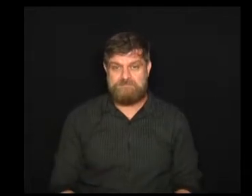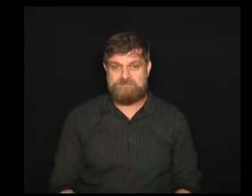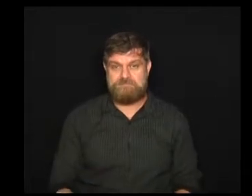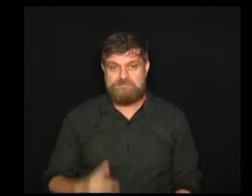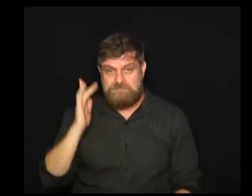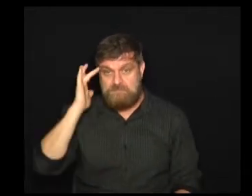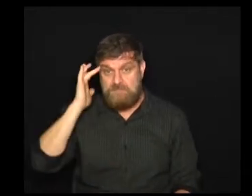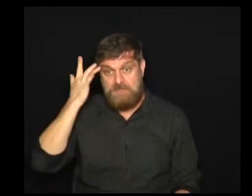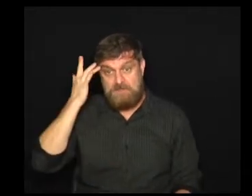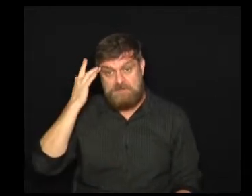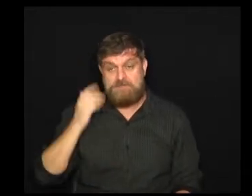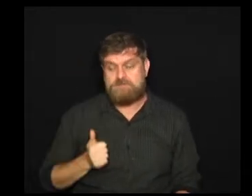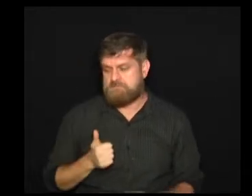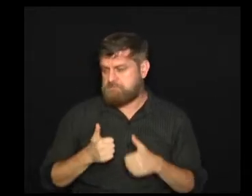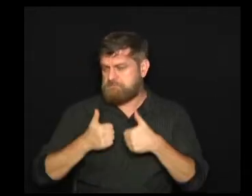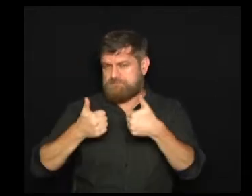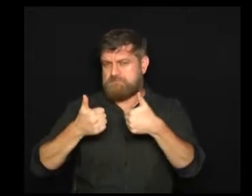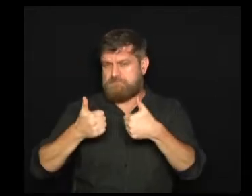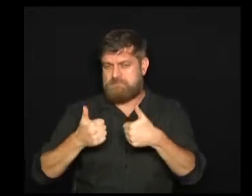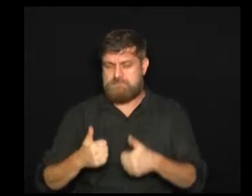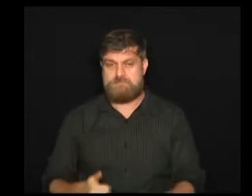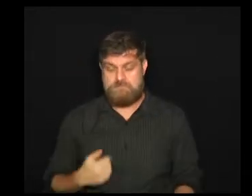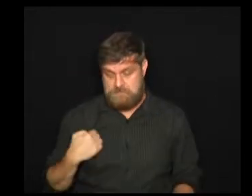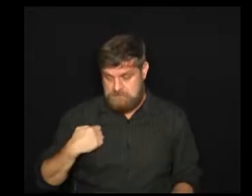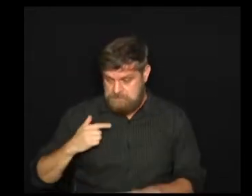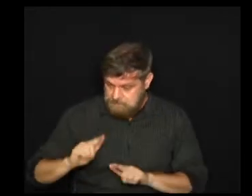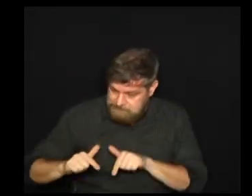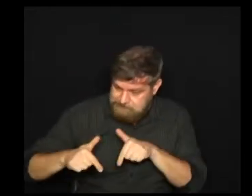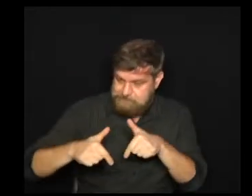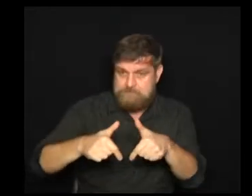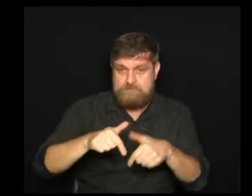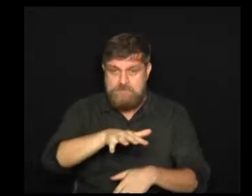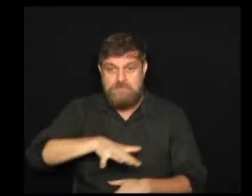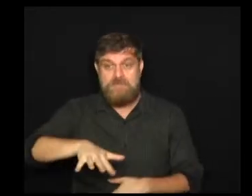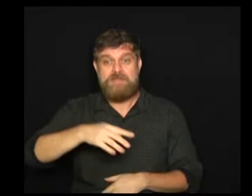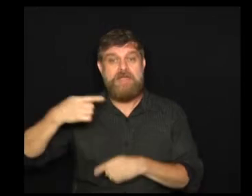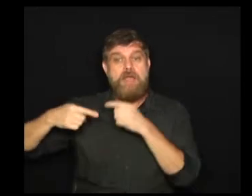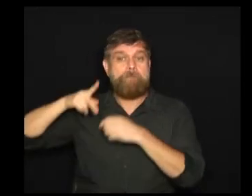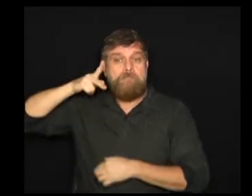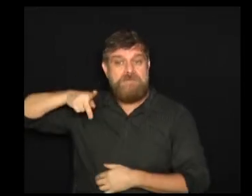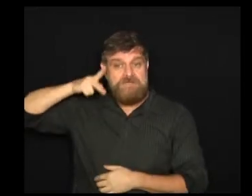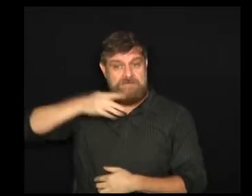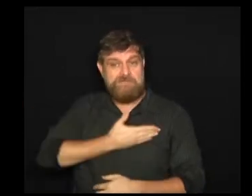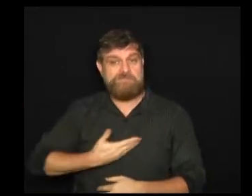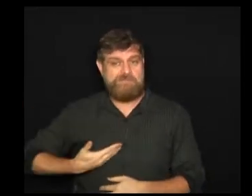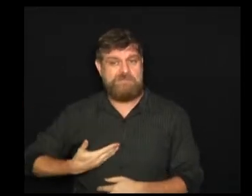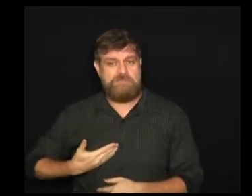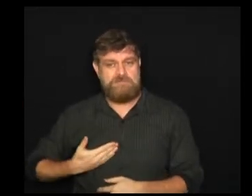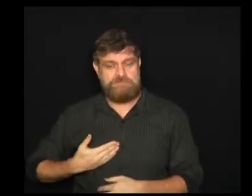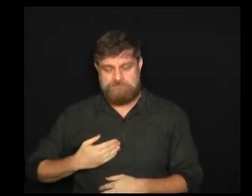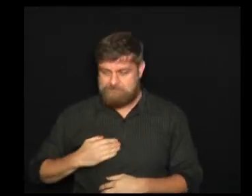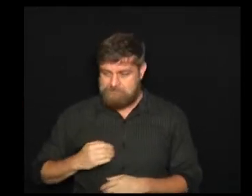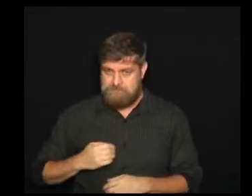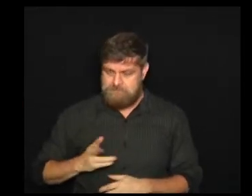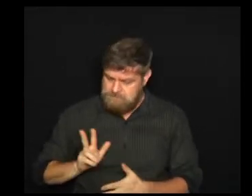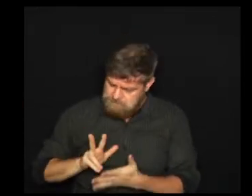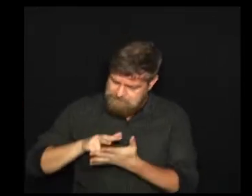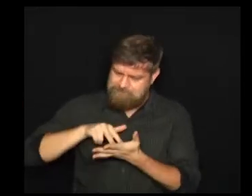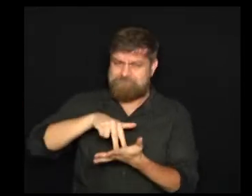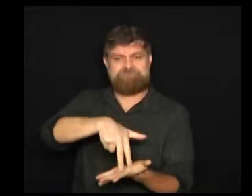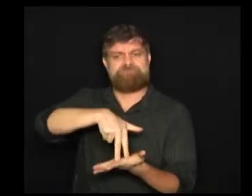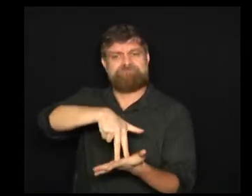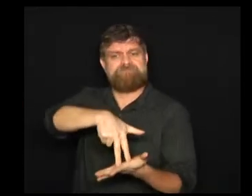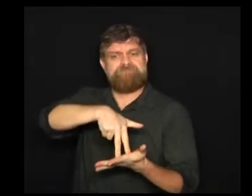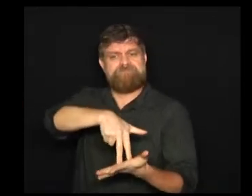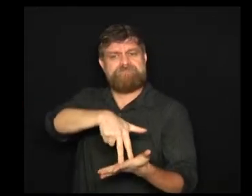acha muito produtivo, né? E a gente vai continuar avançando dentro dessa política pública, que eu acho que é uma política afirmativa